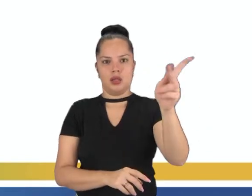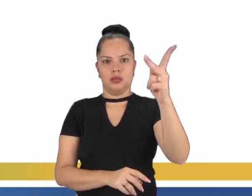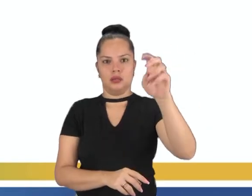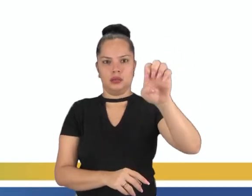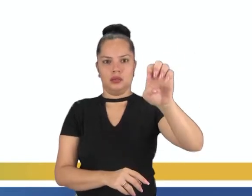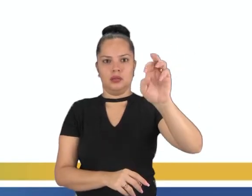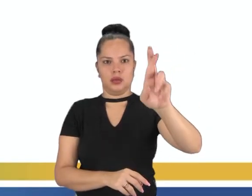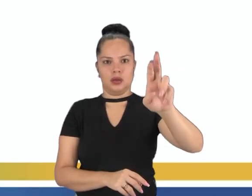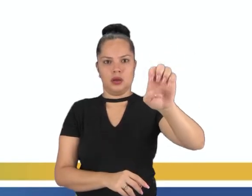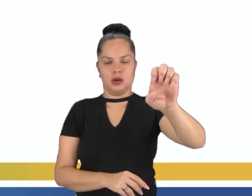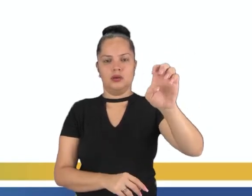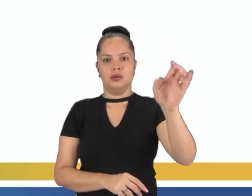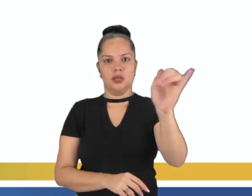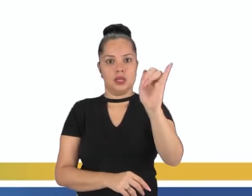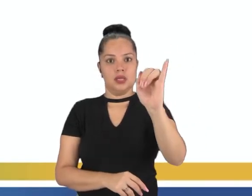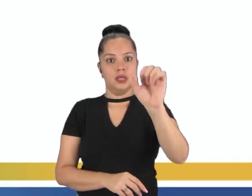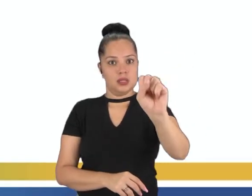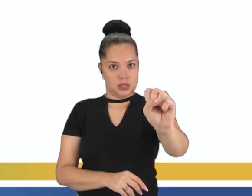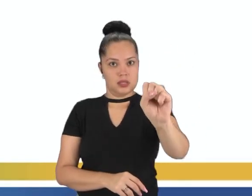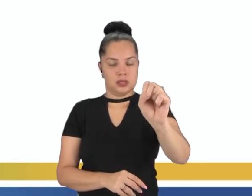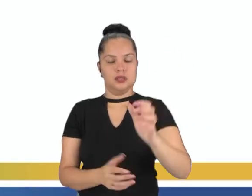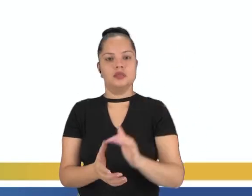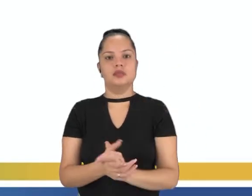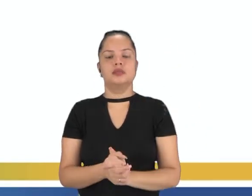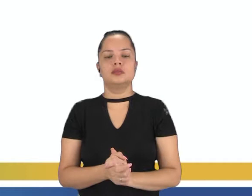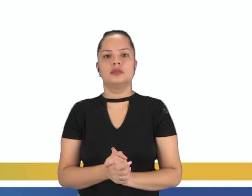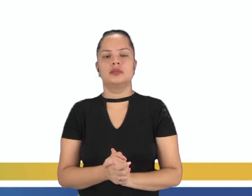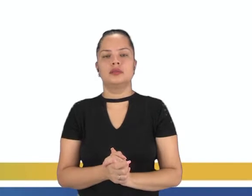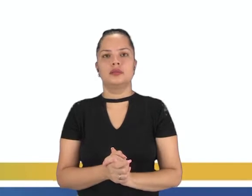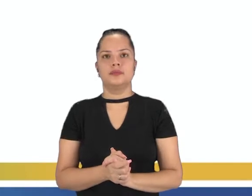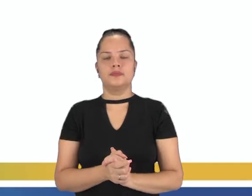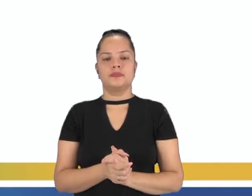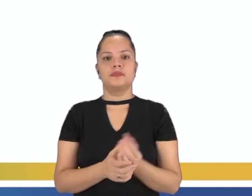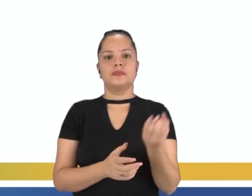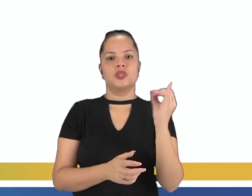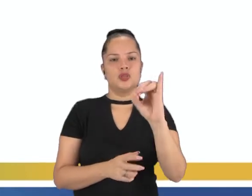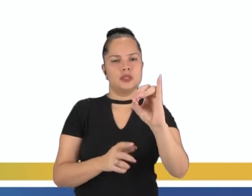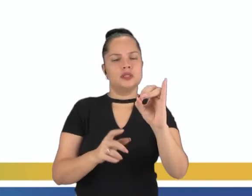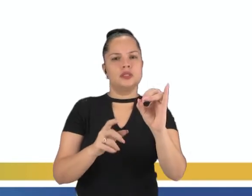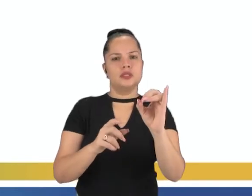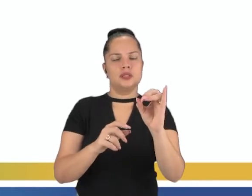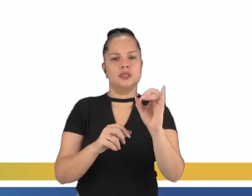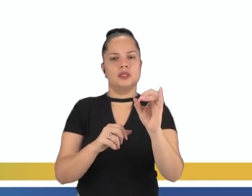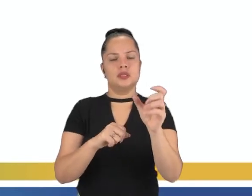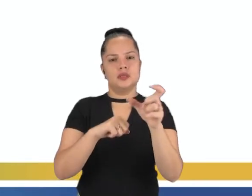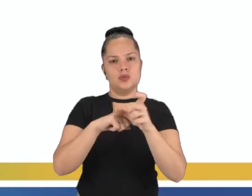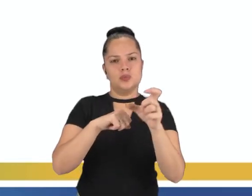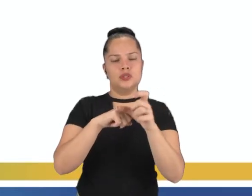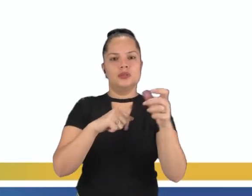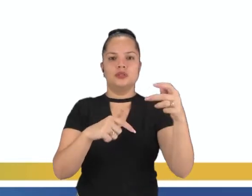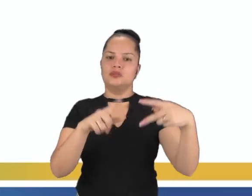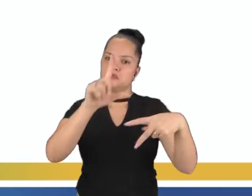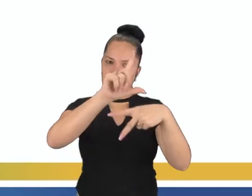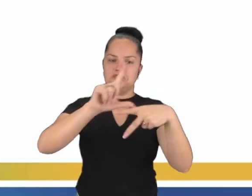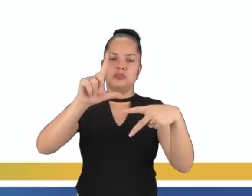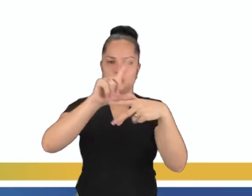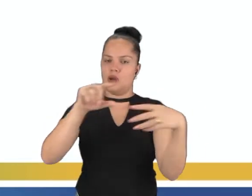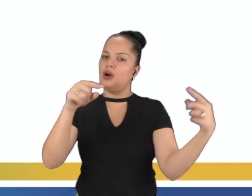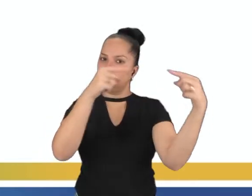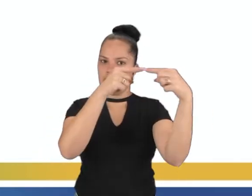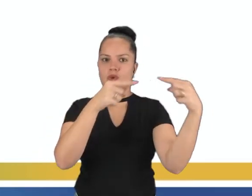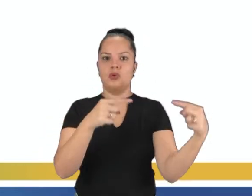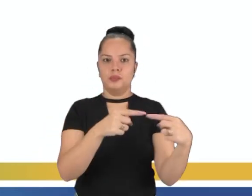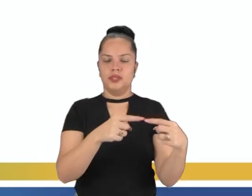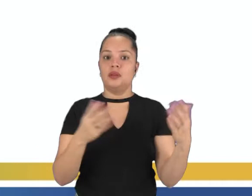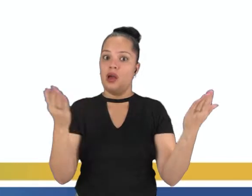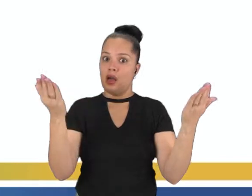o plural também, caso o seu substantivo esteja no plural. Certinho? Vamos lá praticar, então? Exercising. Vamos